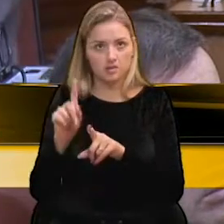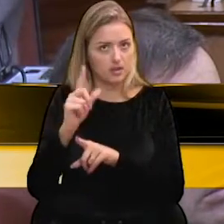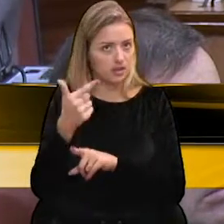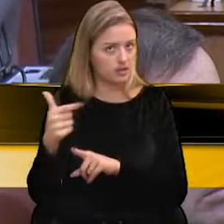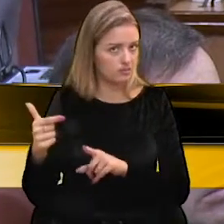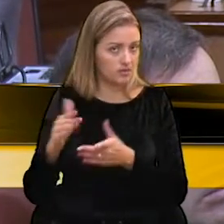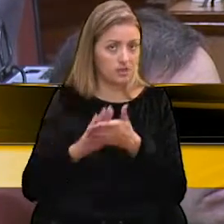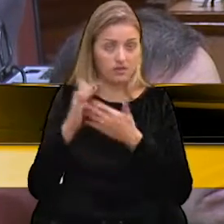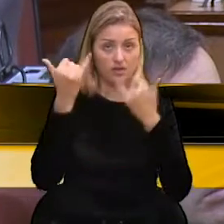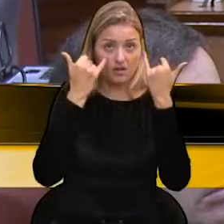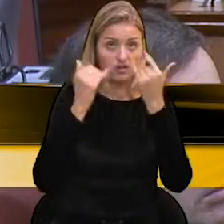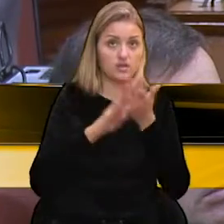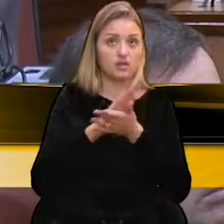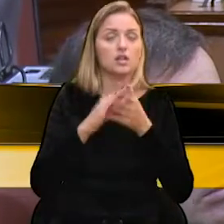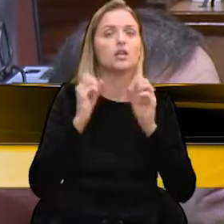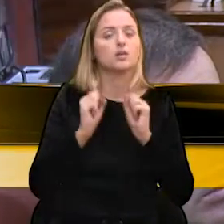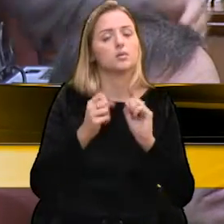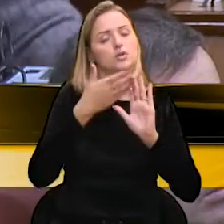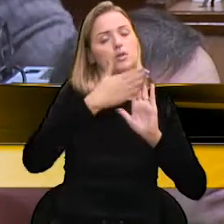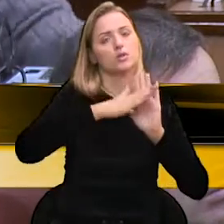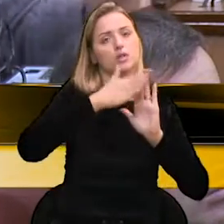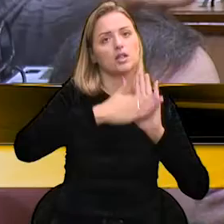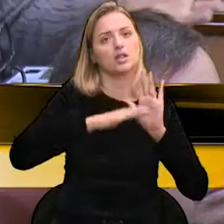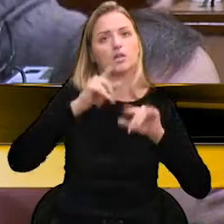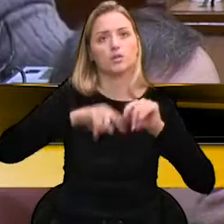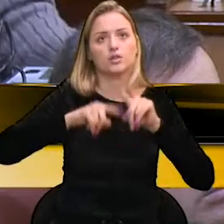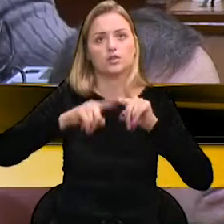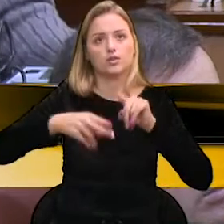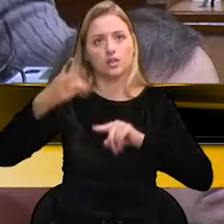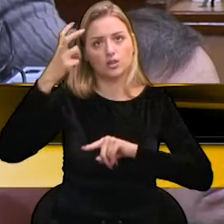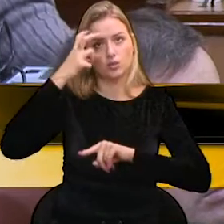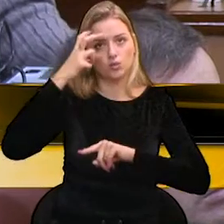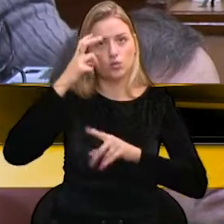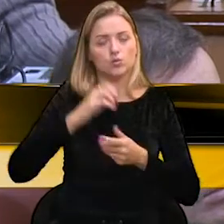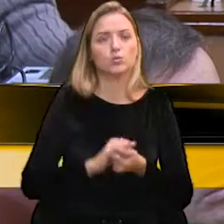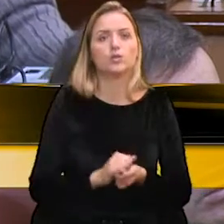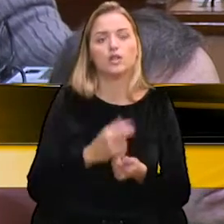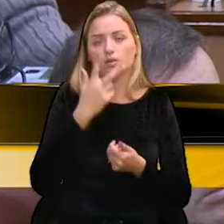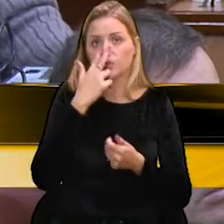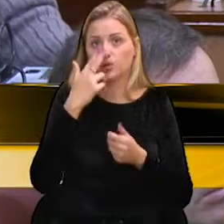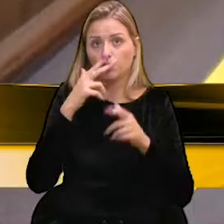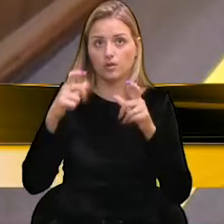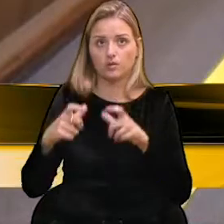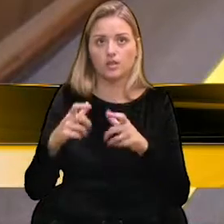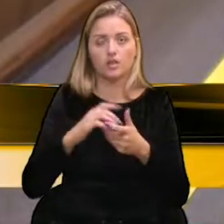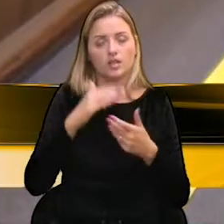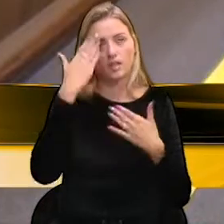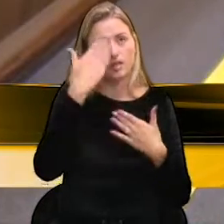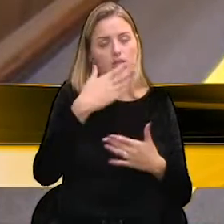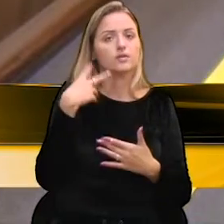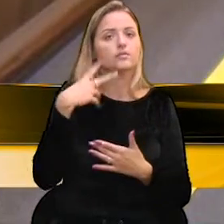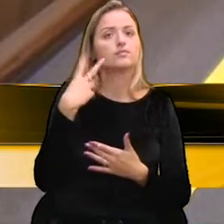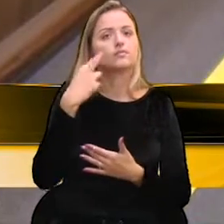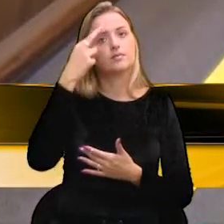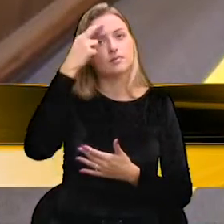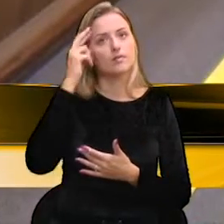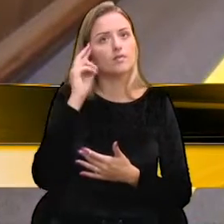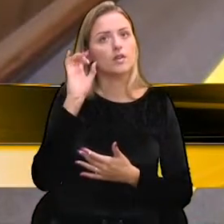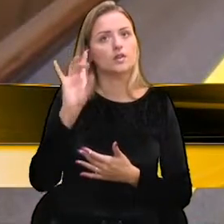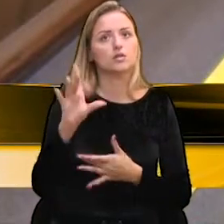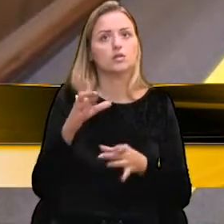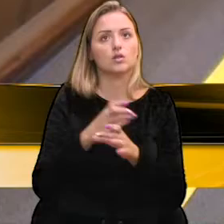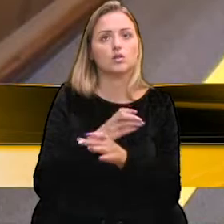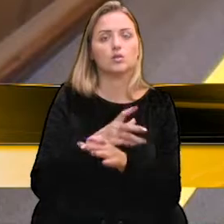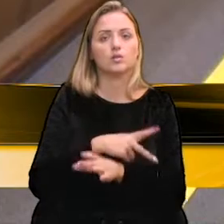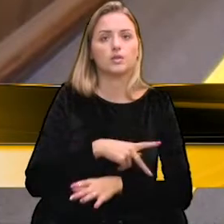comunidades, enfim. Então, poderia ser feito um calendário com atividades culturais nesse mesmo espaço. Obrigado, vereador. Obrigado, vereador Rafael. Só para